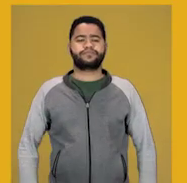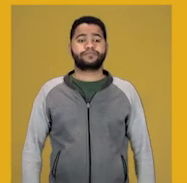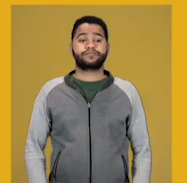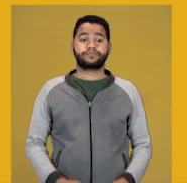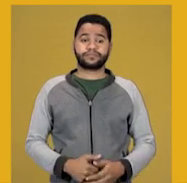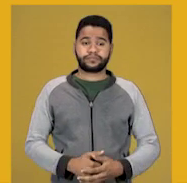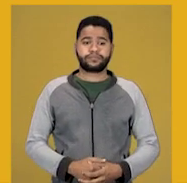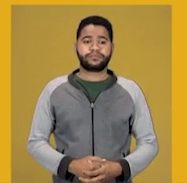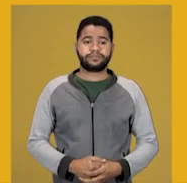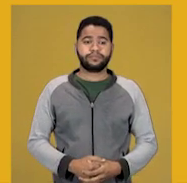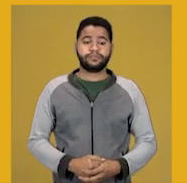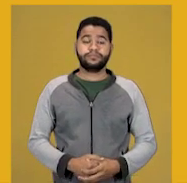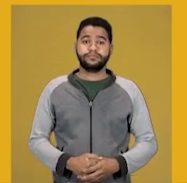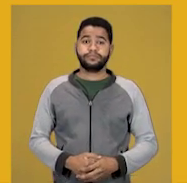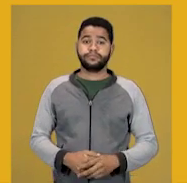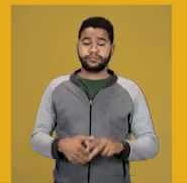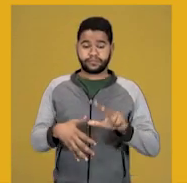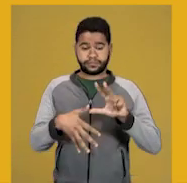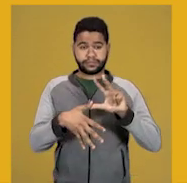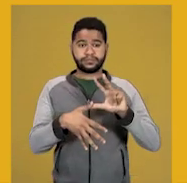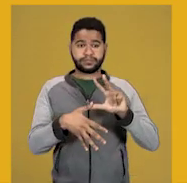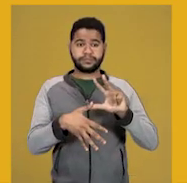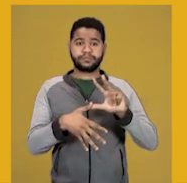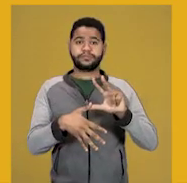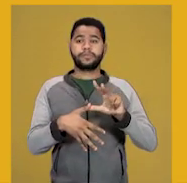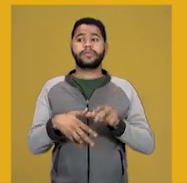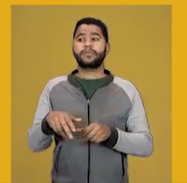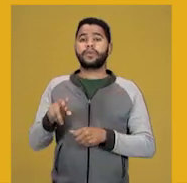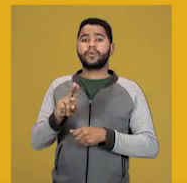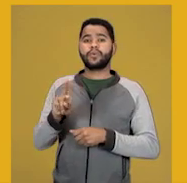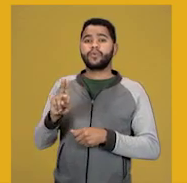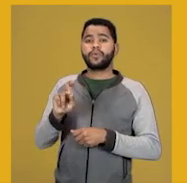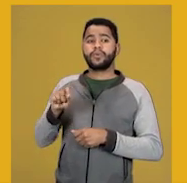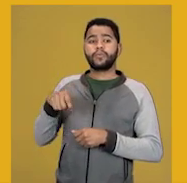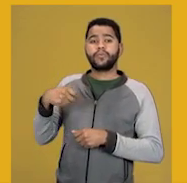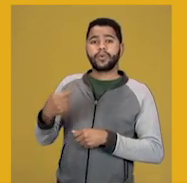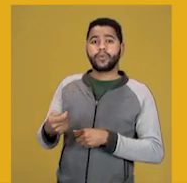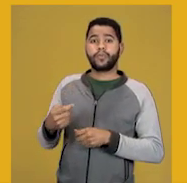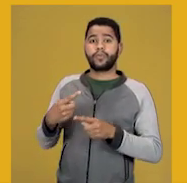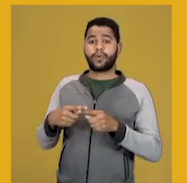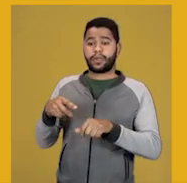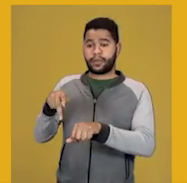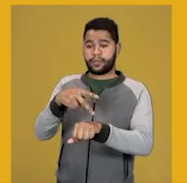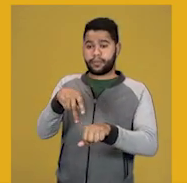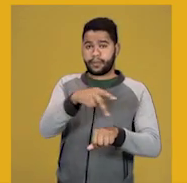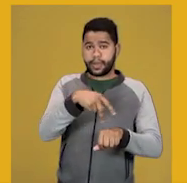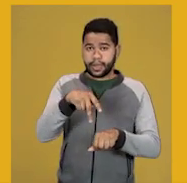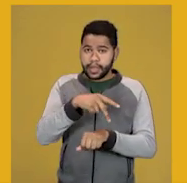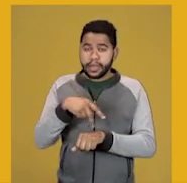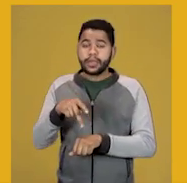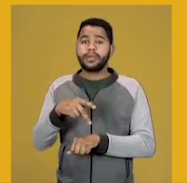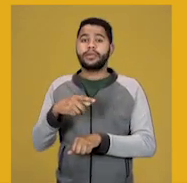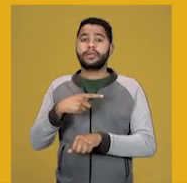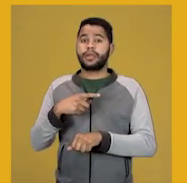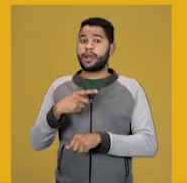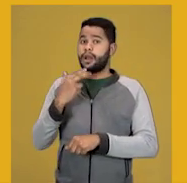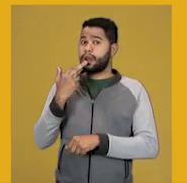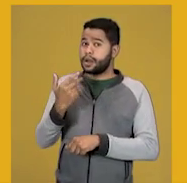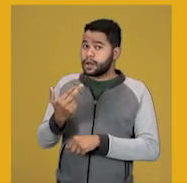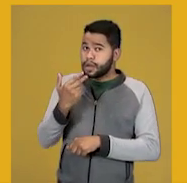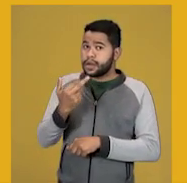só, a América Latina, que recebe esse nome porque é composta por países que têm como língua